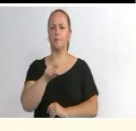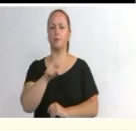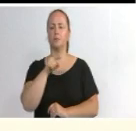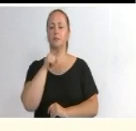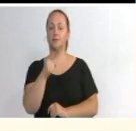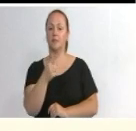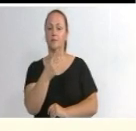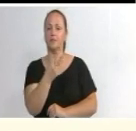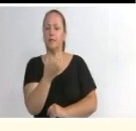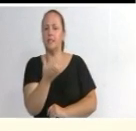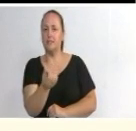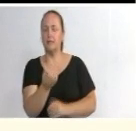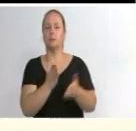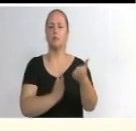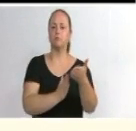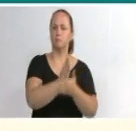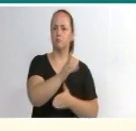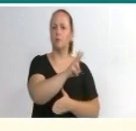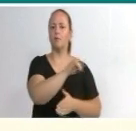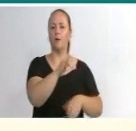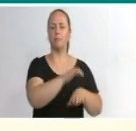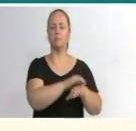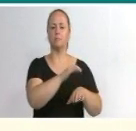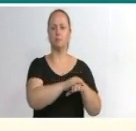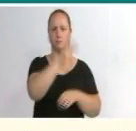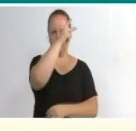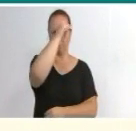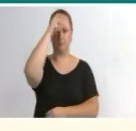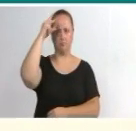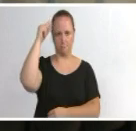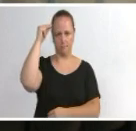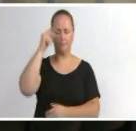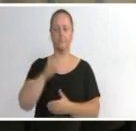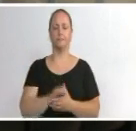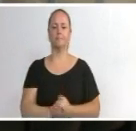7.136, aprovado e a sanção do Executivo, e